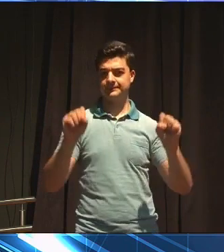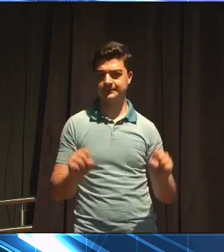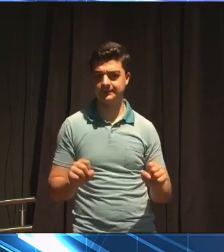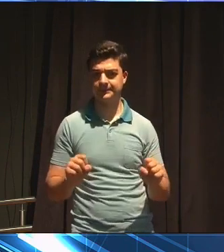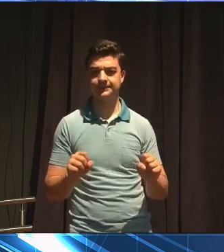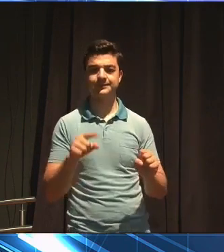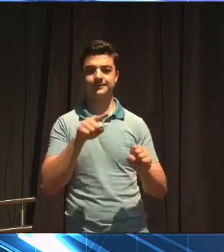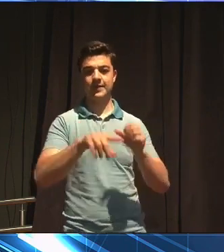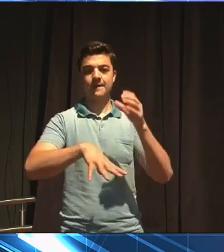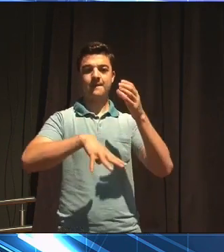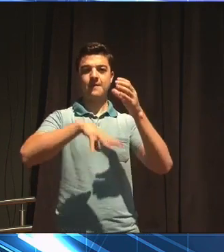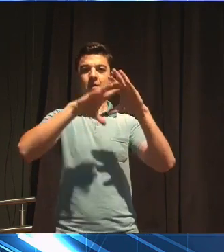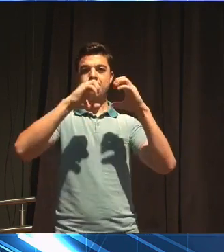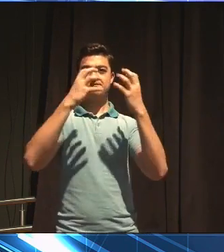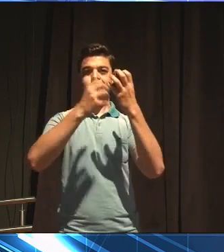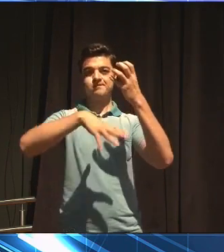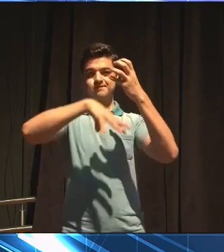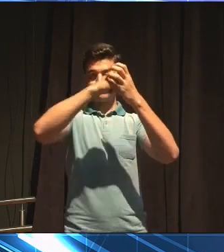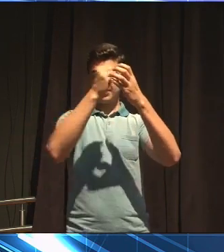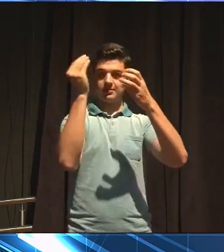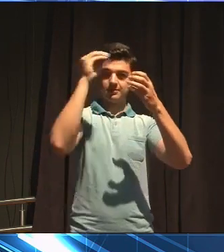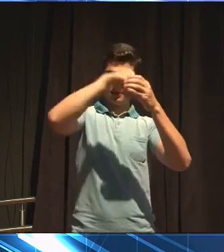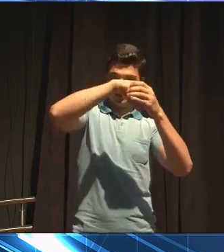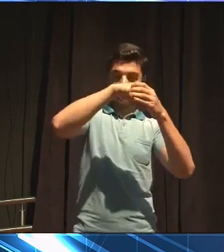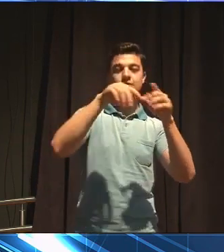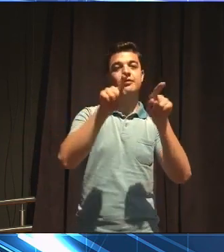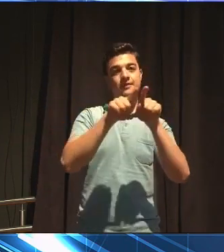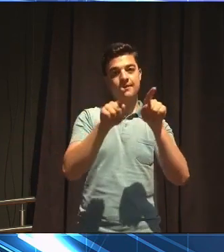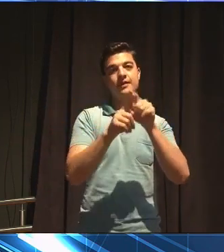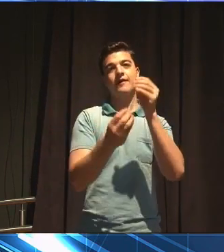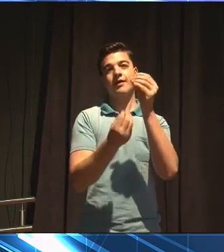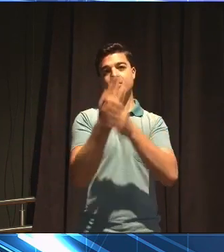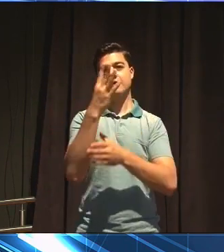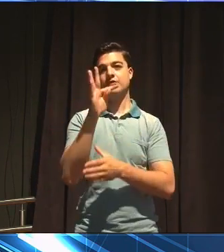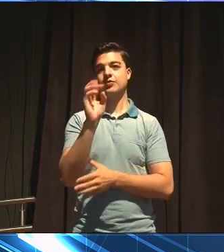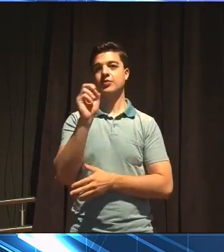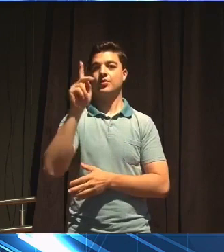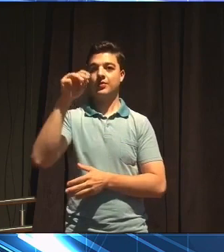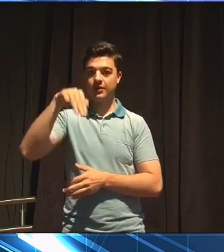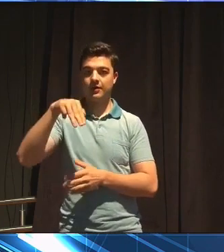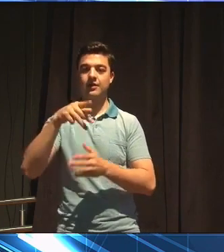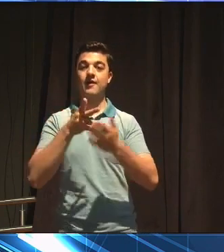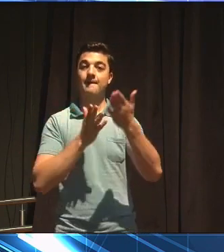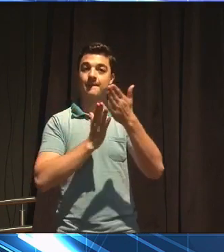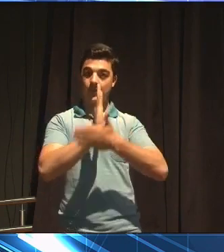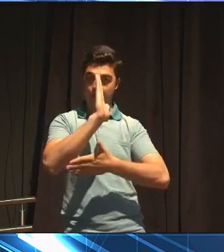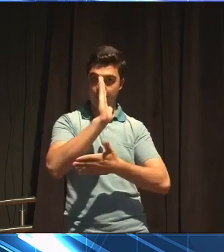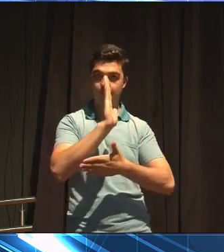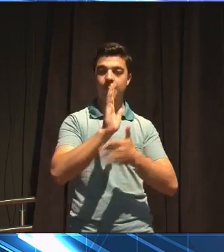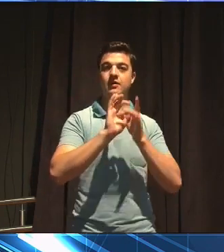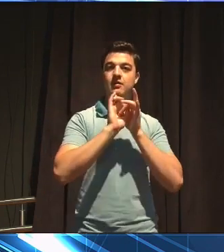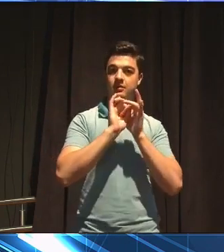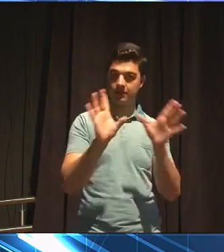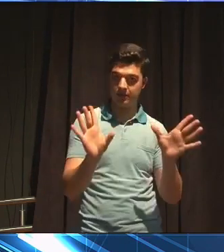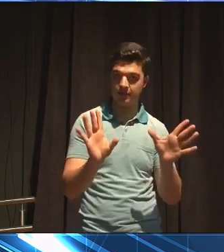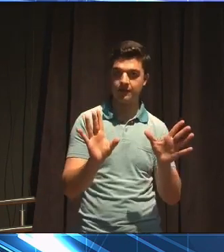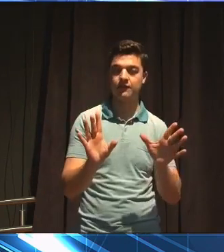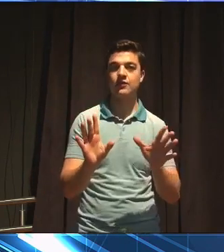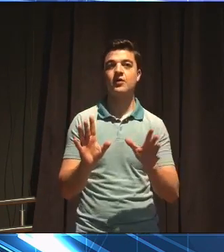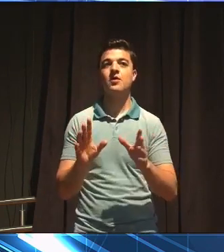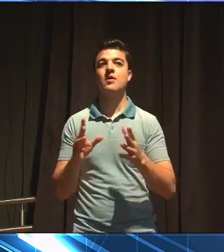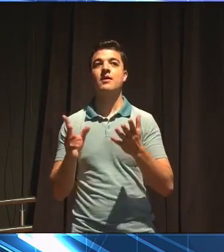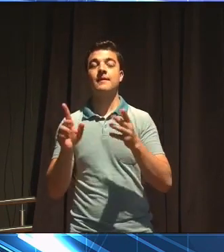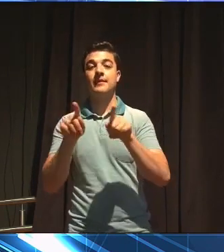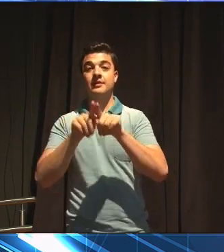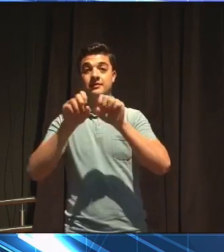tá na cloud, vai bater lá no SSO, vai gerar o token, vai validar esse token. A mesma coisa para sistemas legados, vai